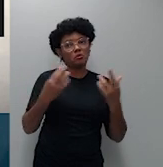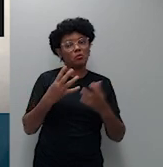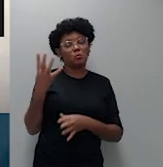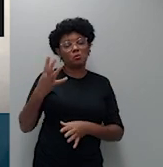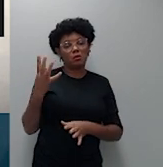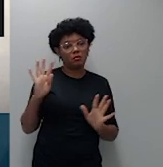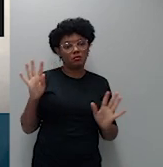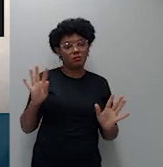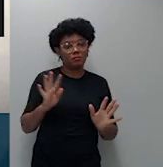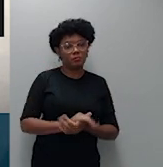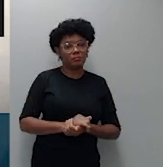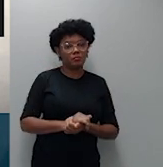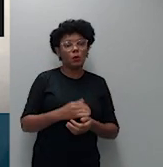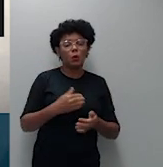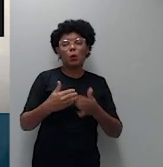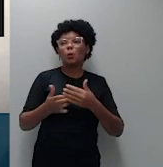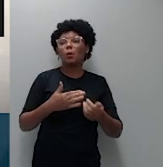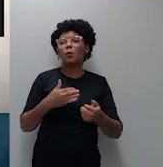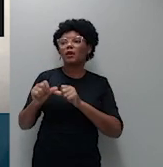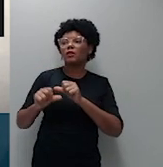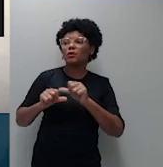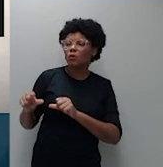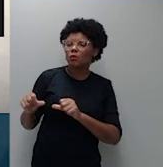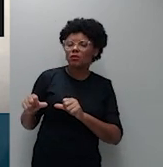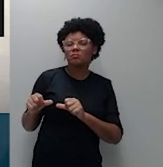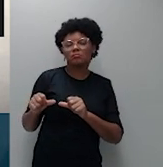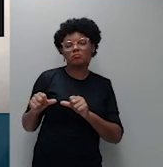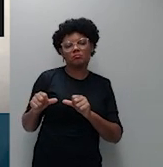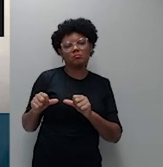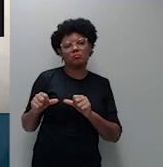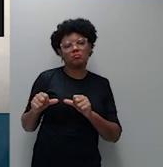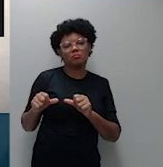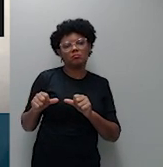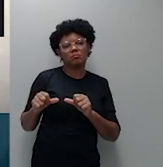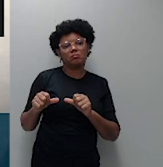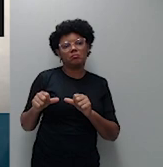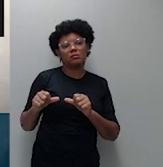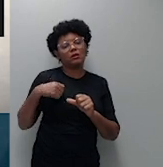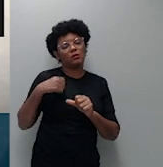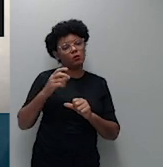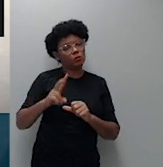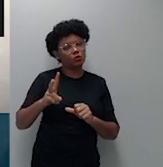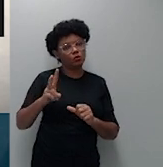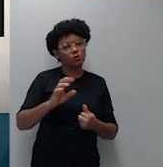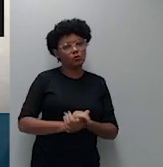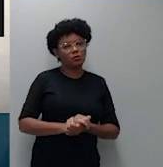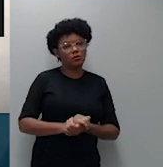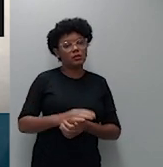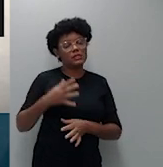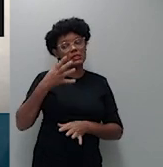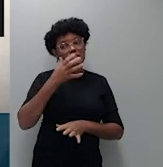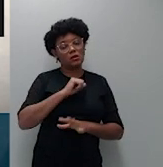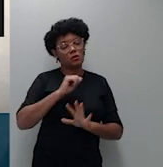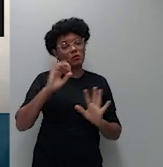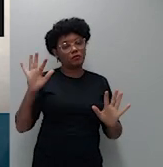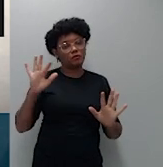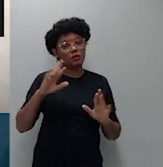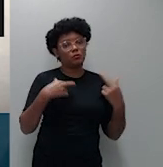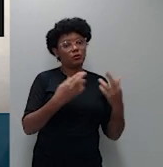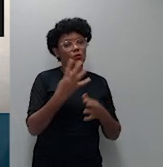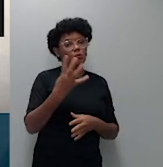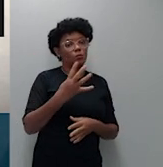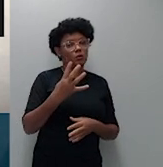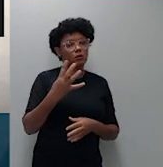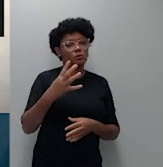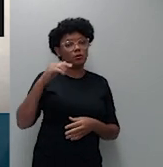qualquer alteração ele tá indo embora né a quarta turma que nesse